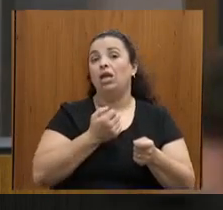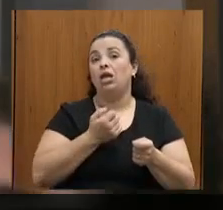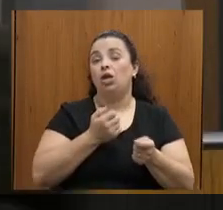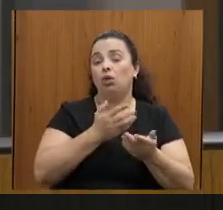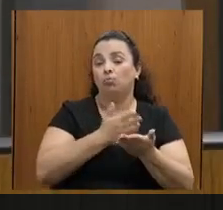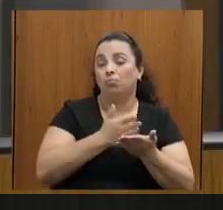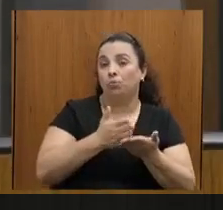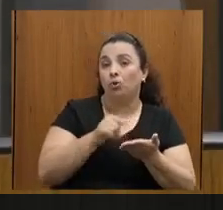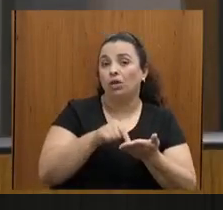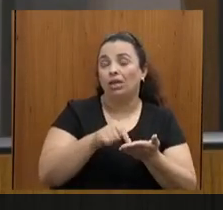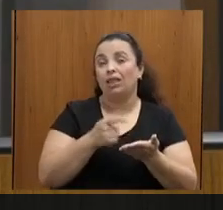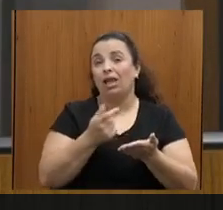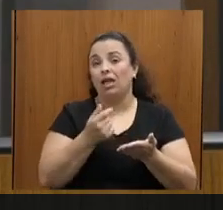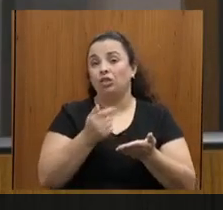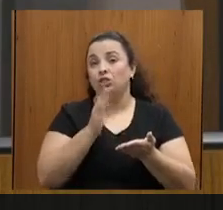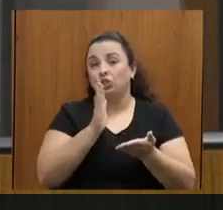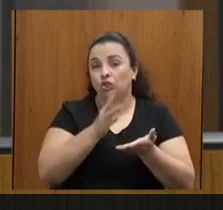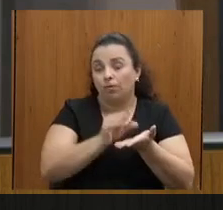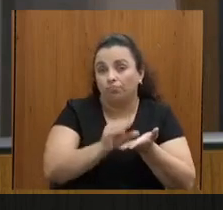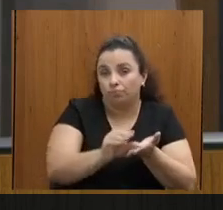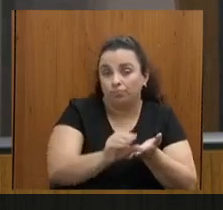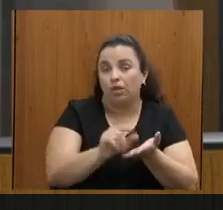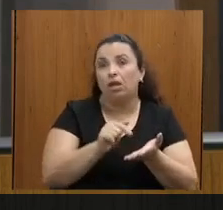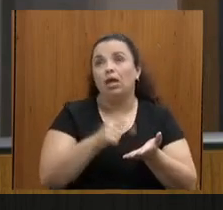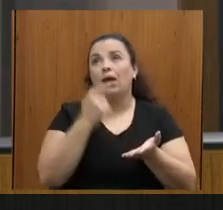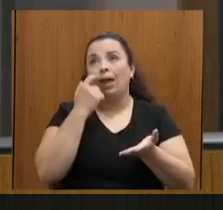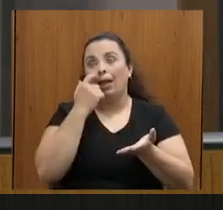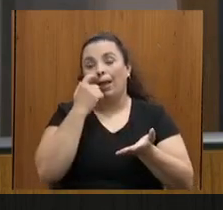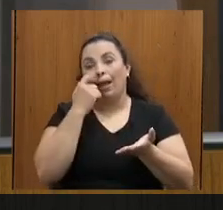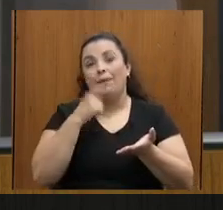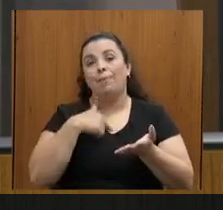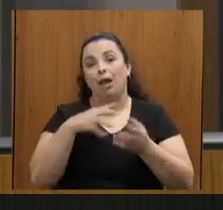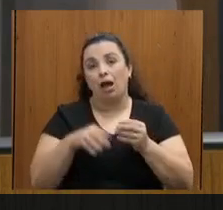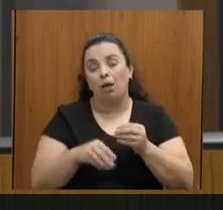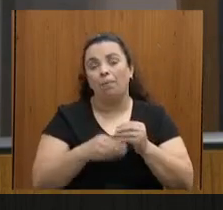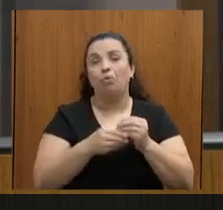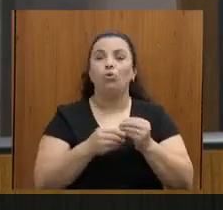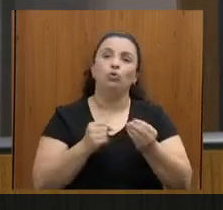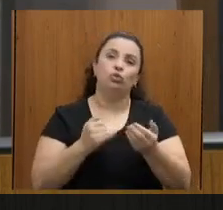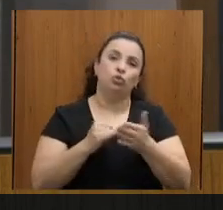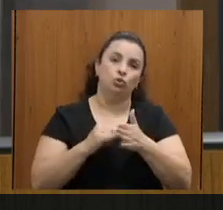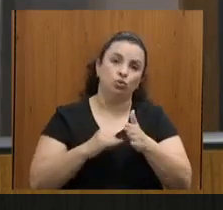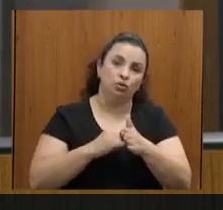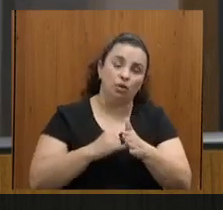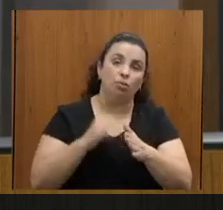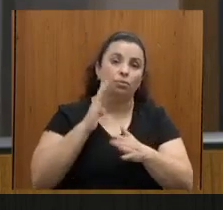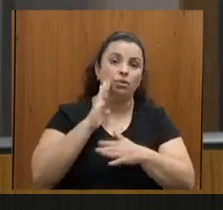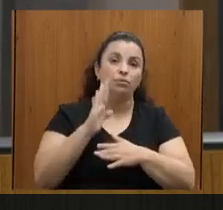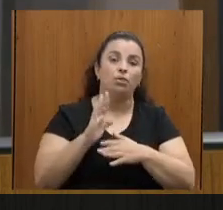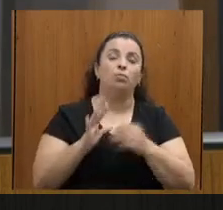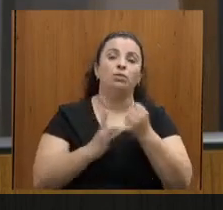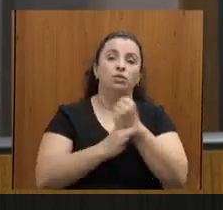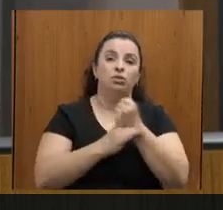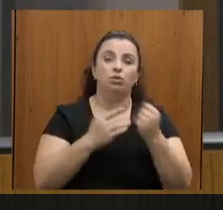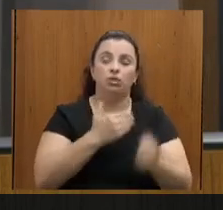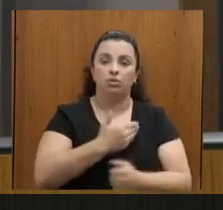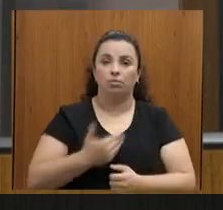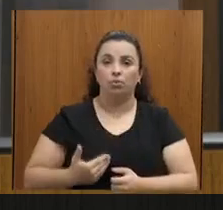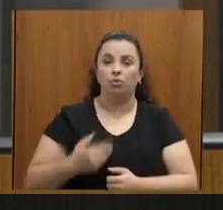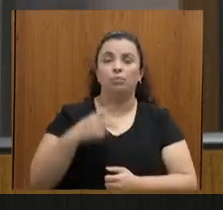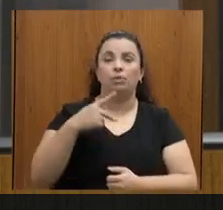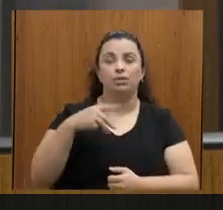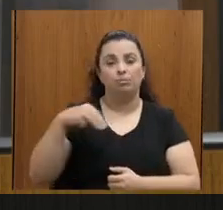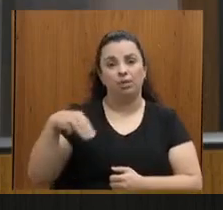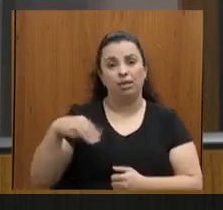mais para apoio mais de emendas institucionais, principalmente na segurança pública, polícia militar, polícia